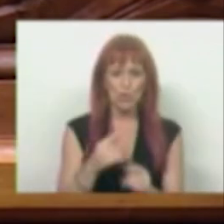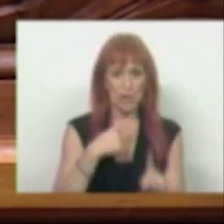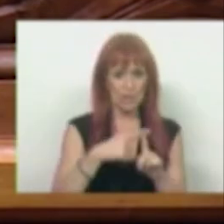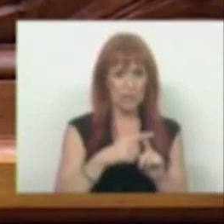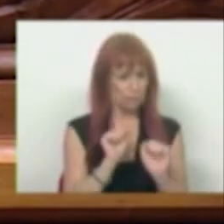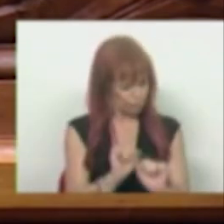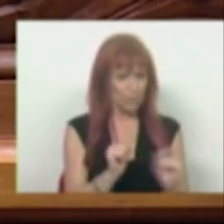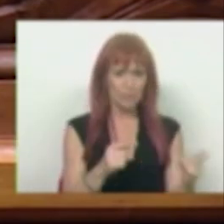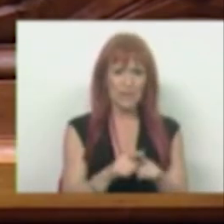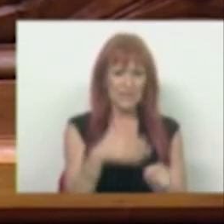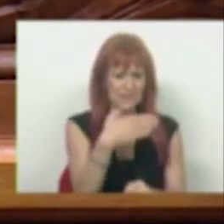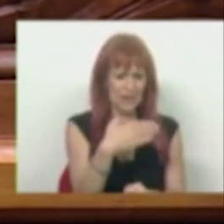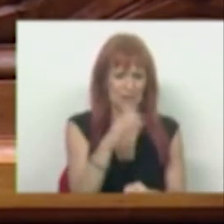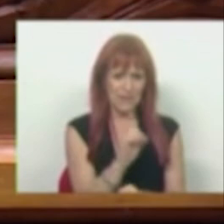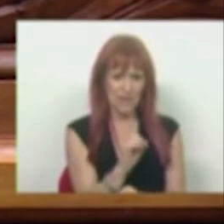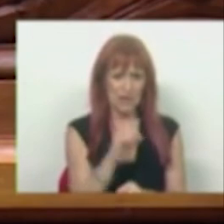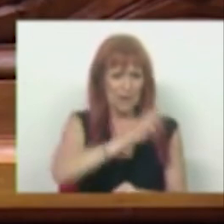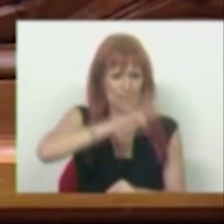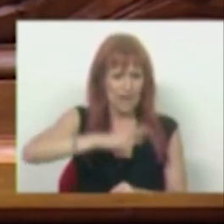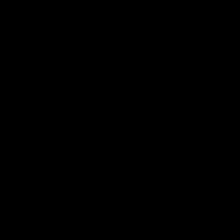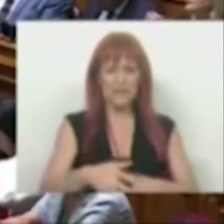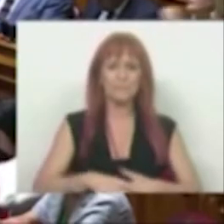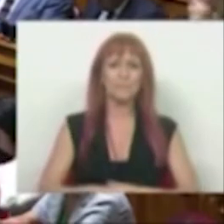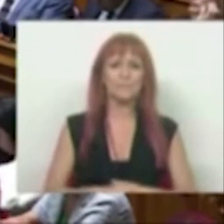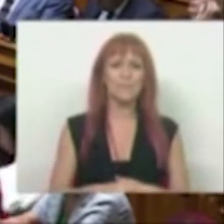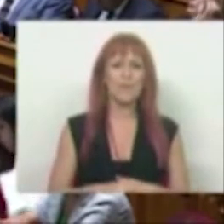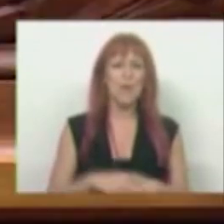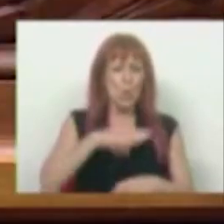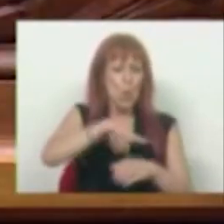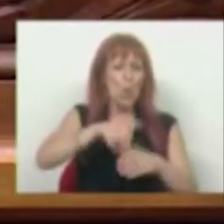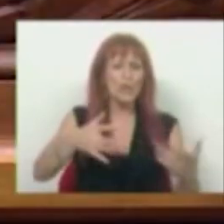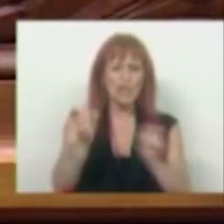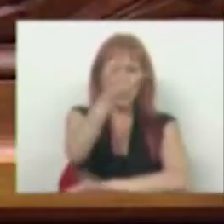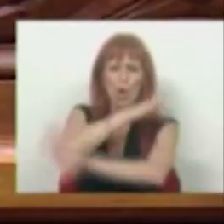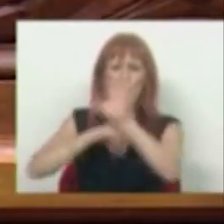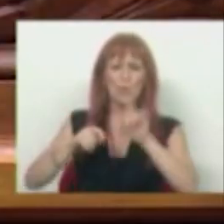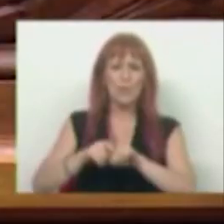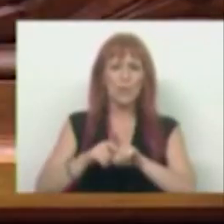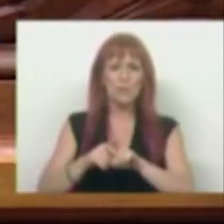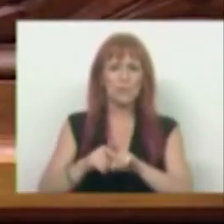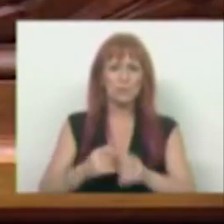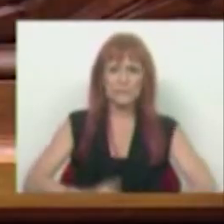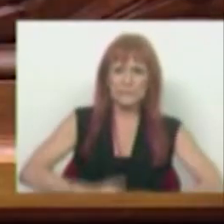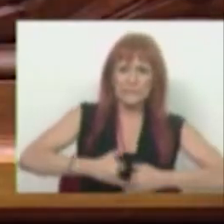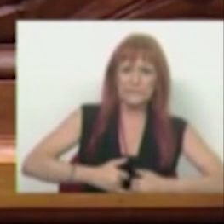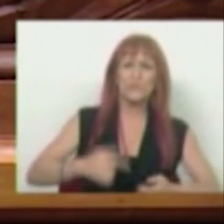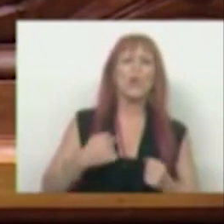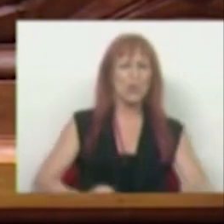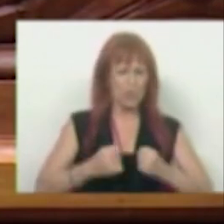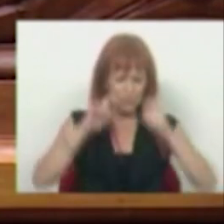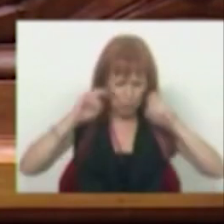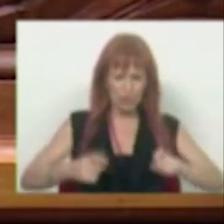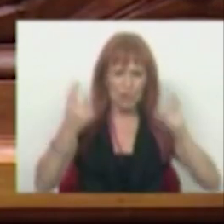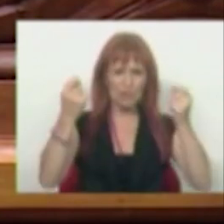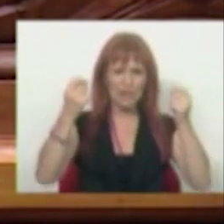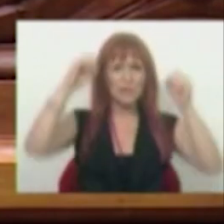benefício líquido de 76 milhões de euros. Num contexto europeu de sobressalto, nós conseguimos conter os